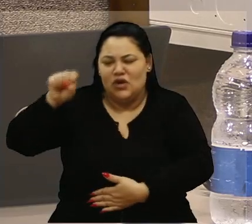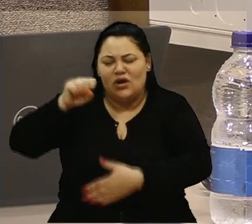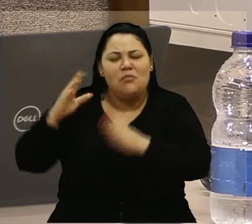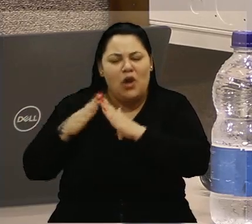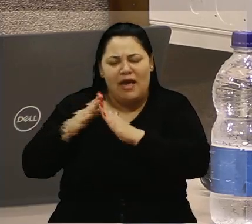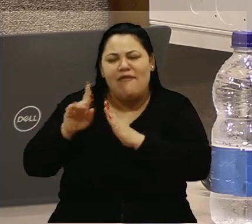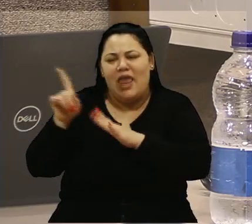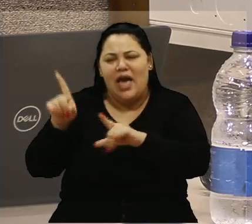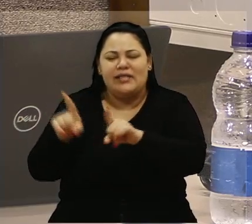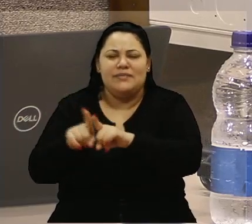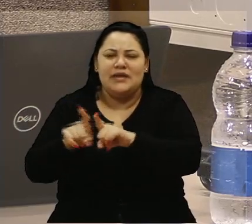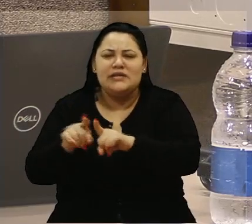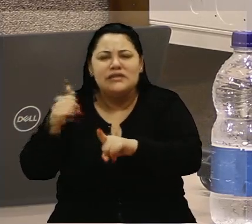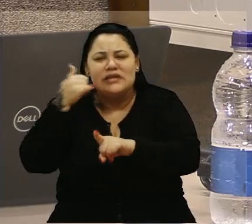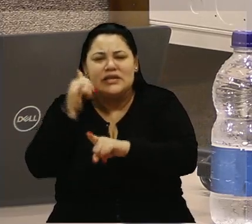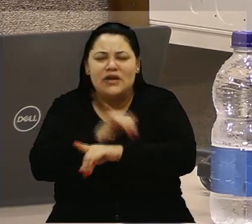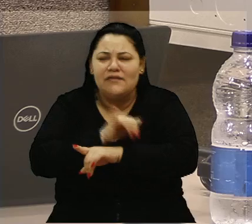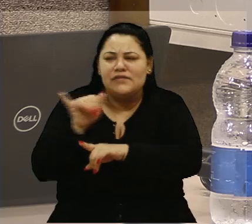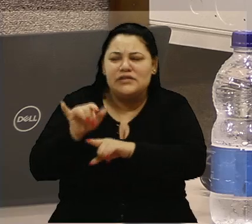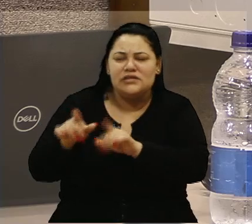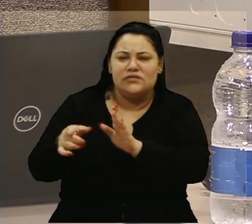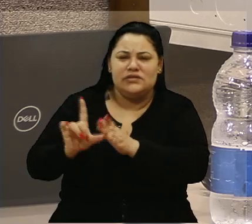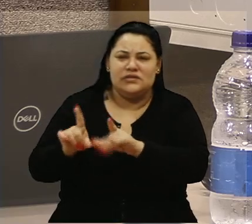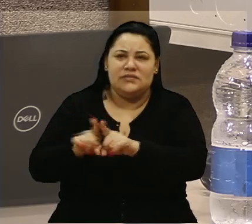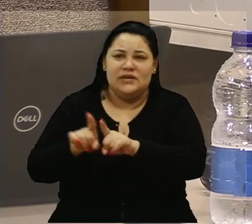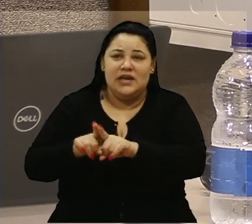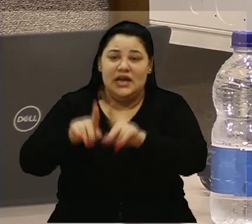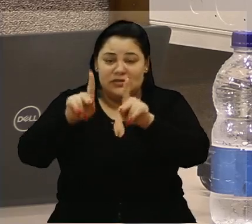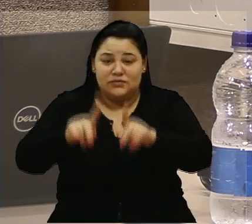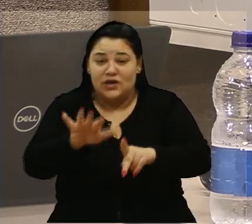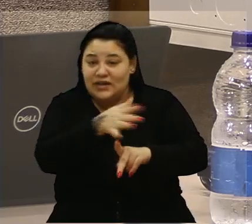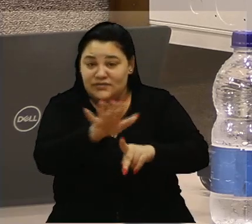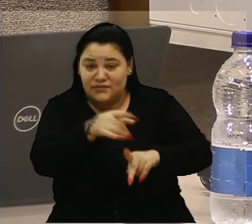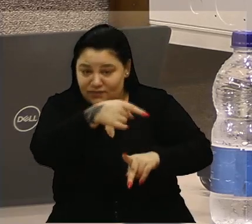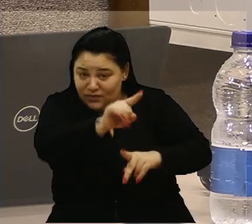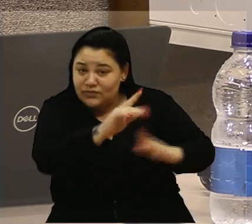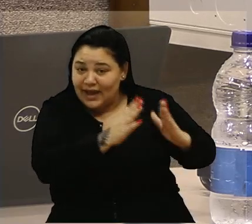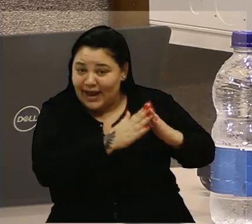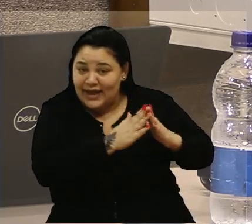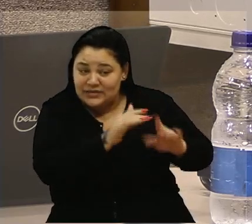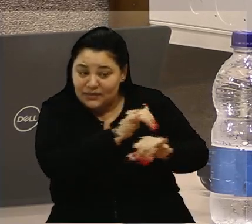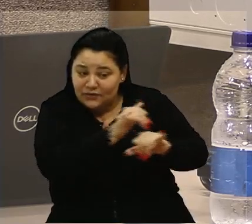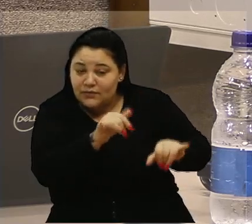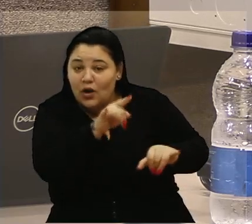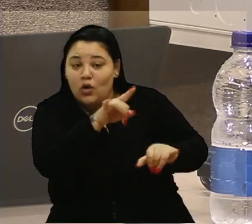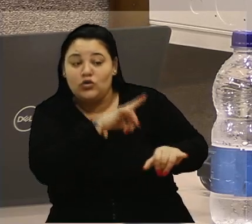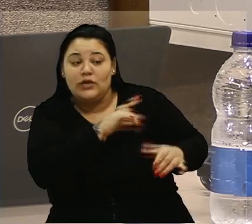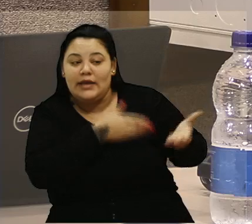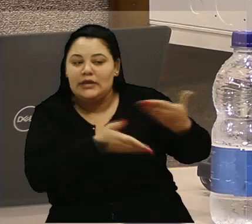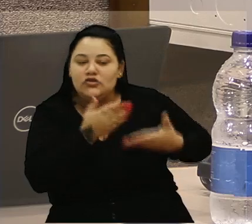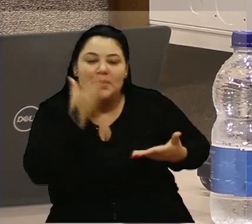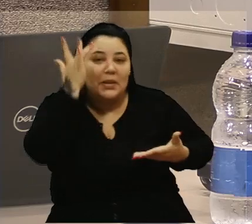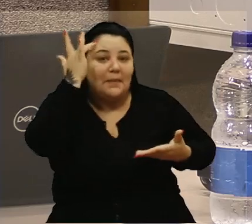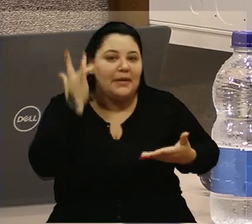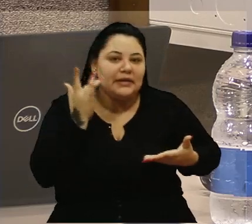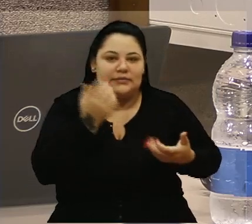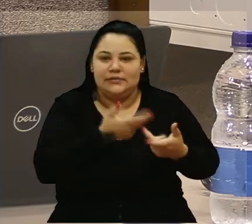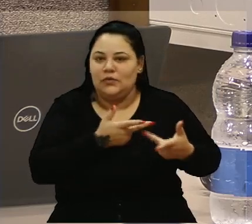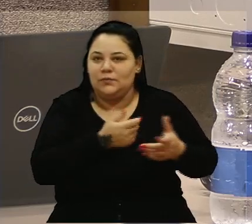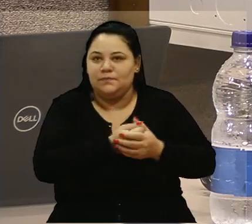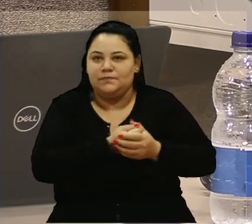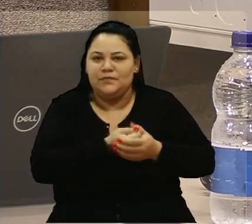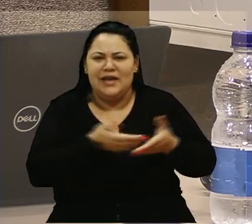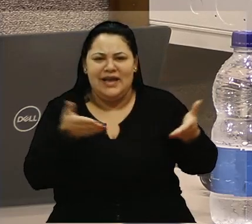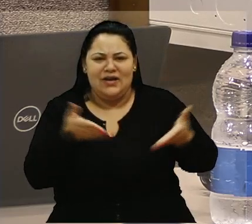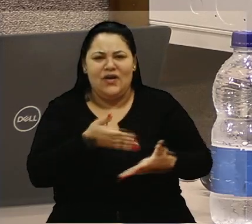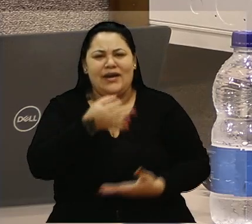lá, e o pessoal ia até na casa, às vezes, para informar: tem consulta amanhã e tal, não sei o quê. Agora,